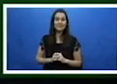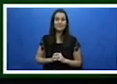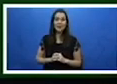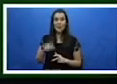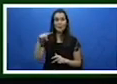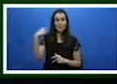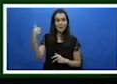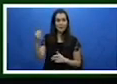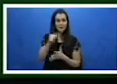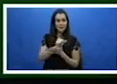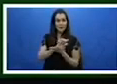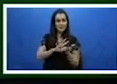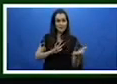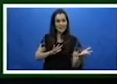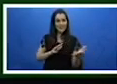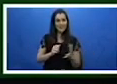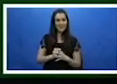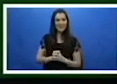Próximo.